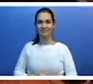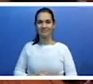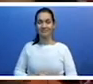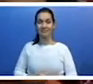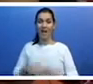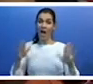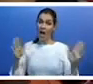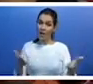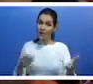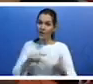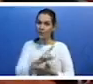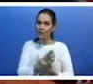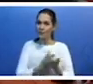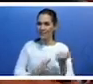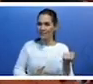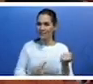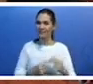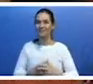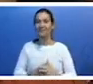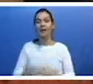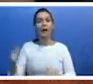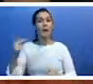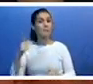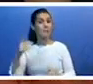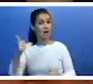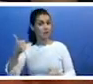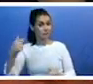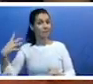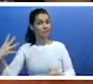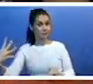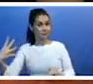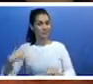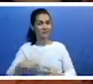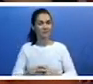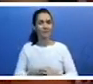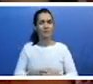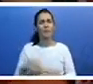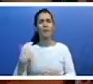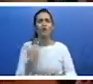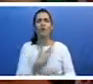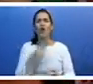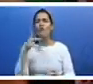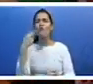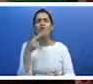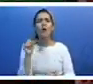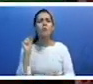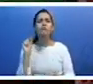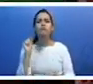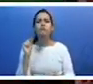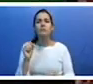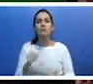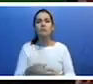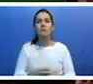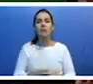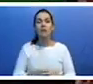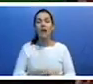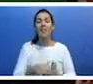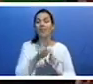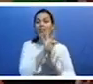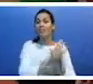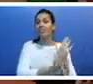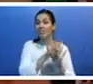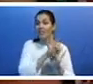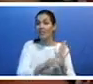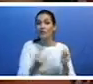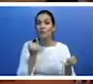Vamos para a apostila agora? Página 14, tá? Nós vamos falar um pouquinho sobre o texto informativo, produzir